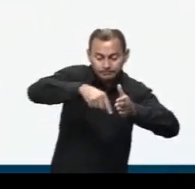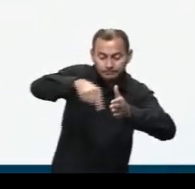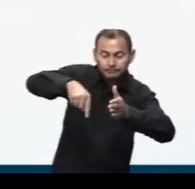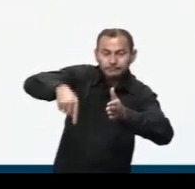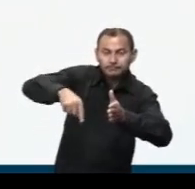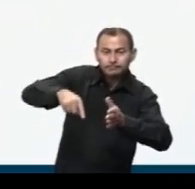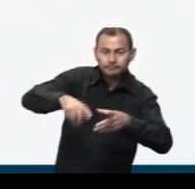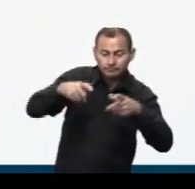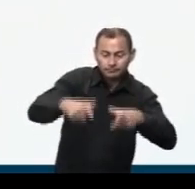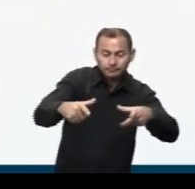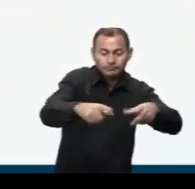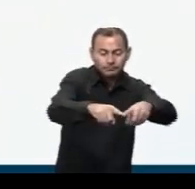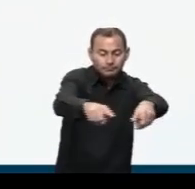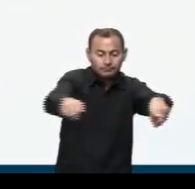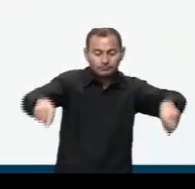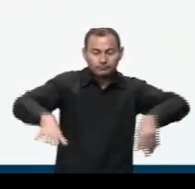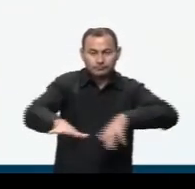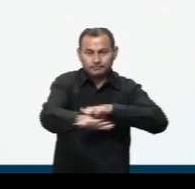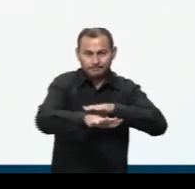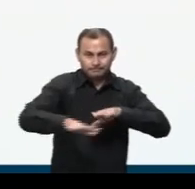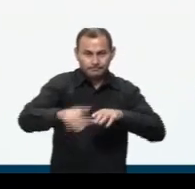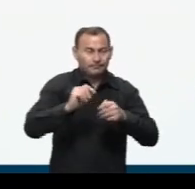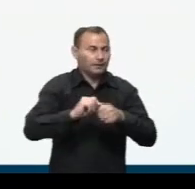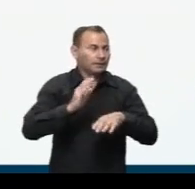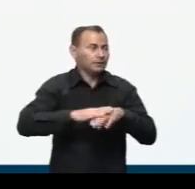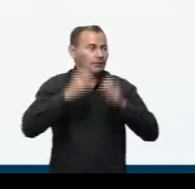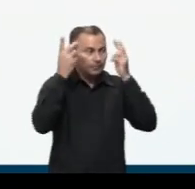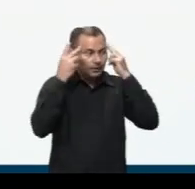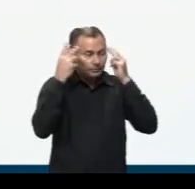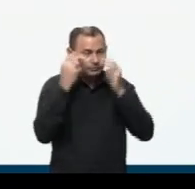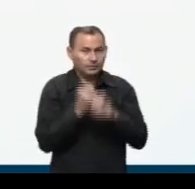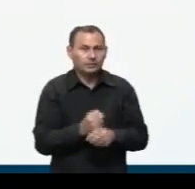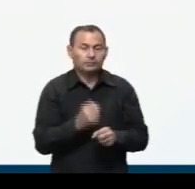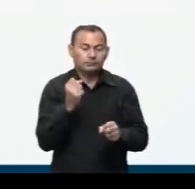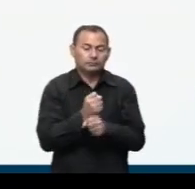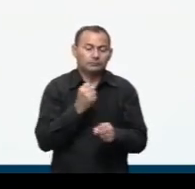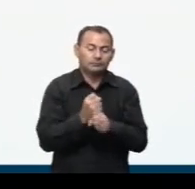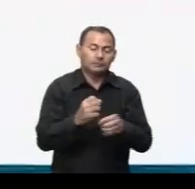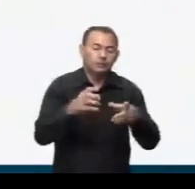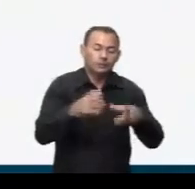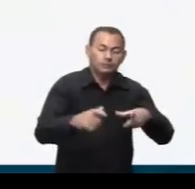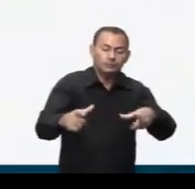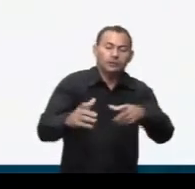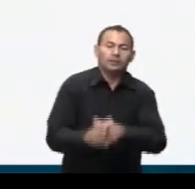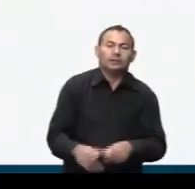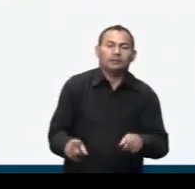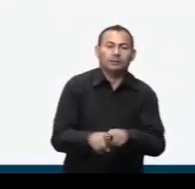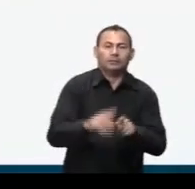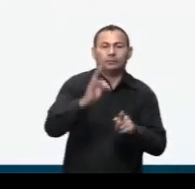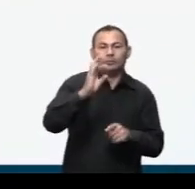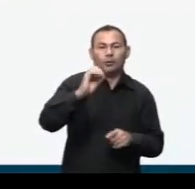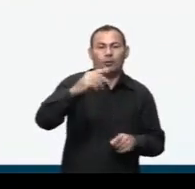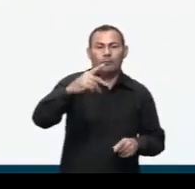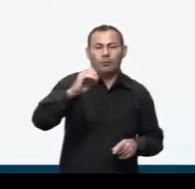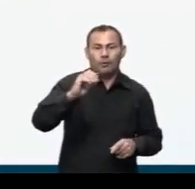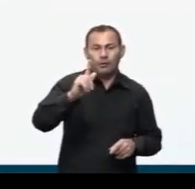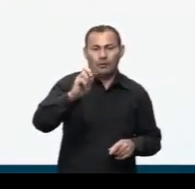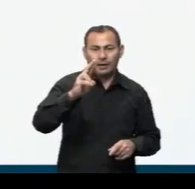só, os mais comuns de fazer locação, fundação, tá? E o topográfico, tá